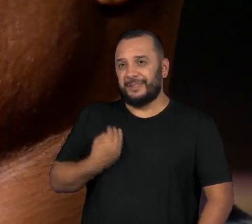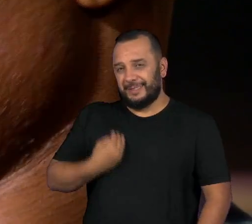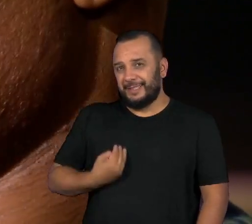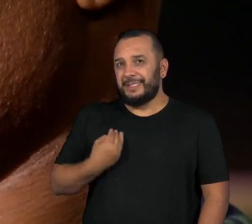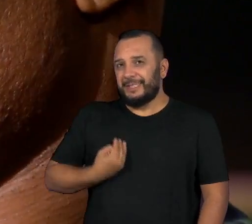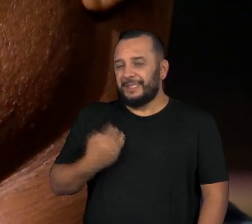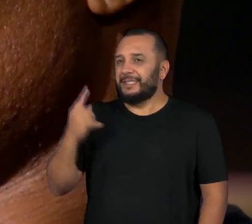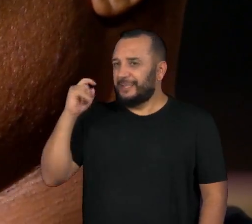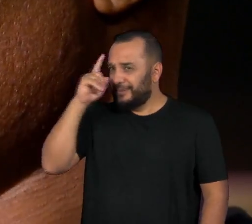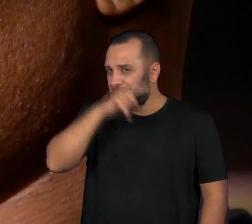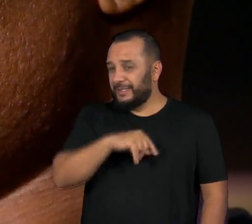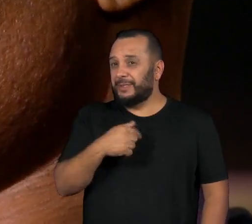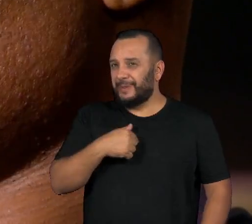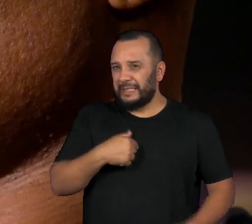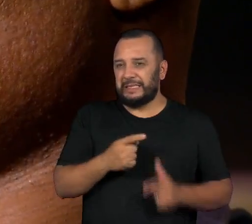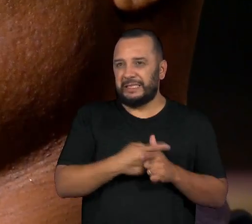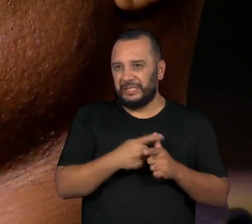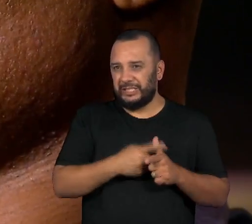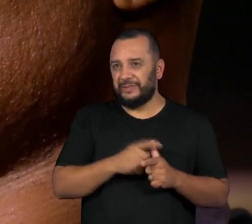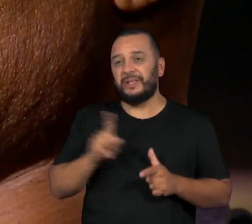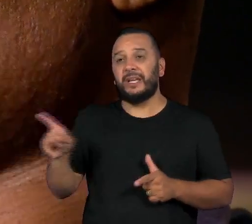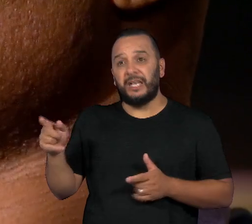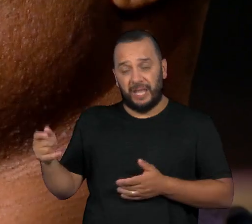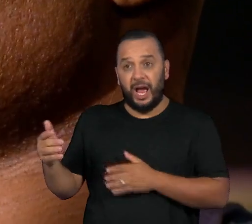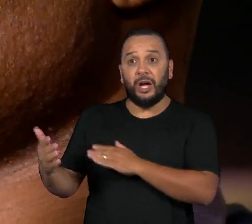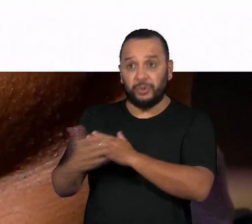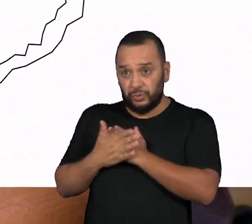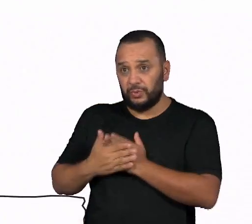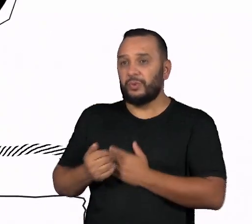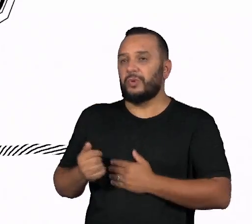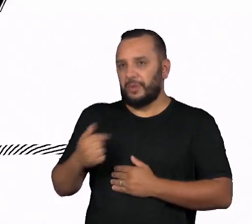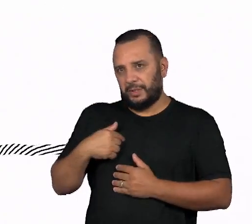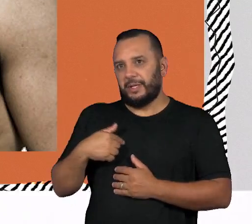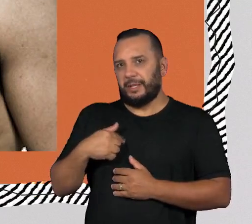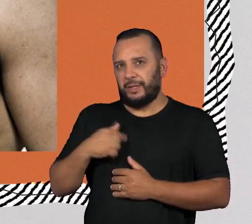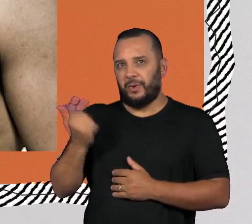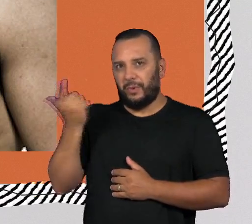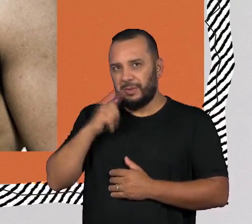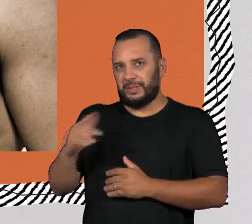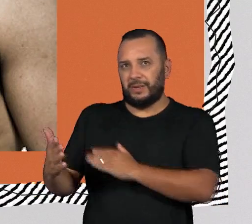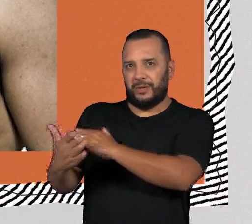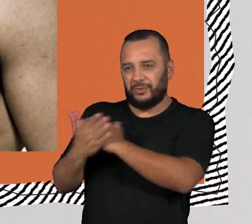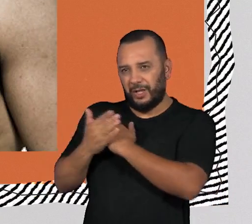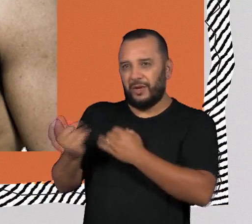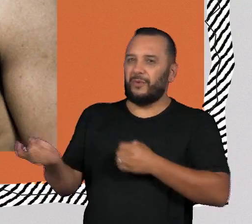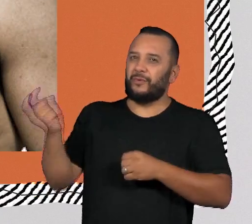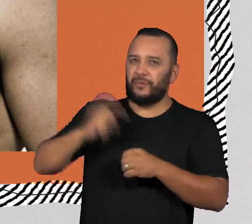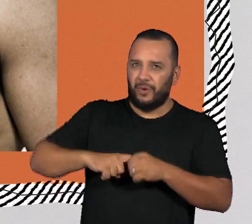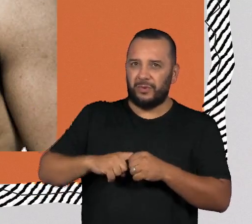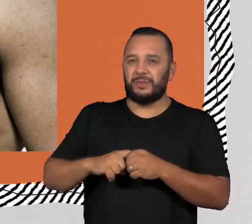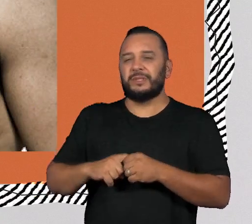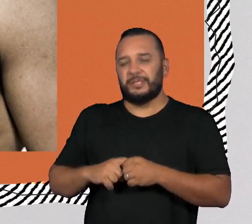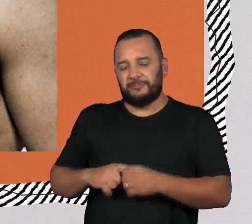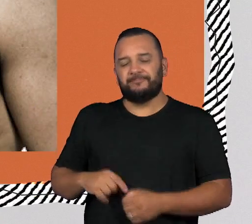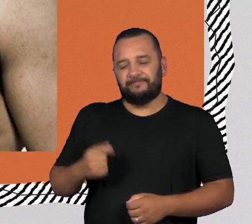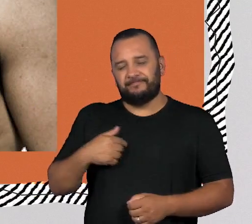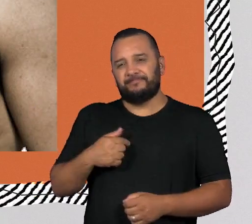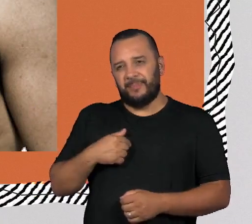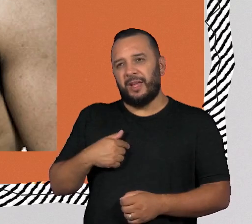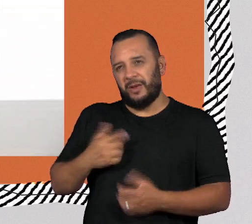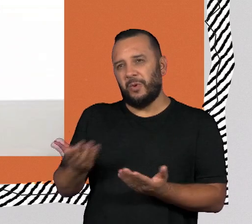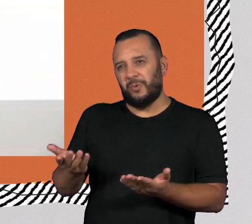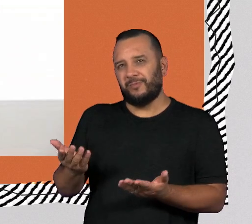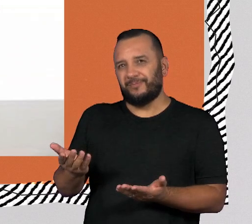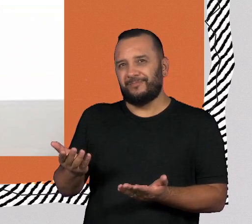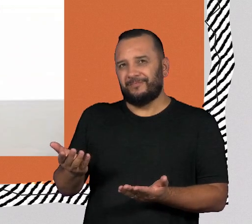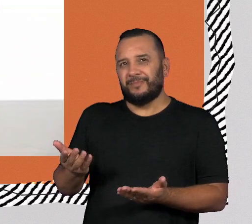mesmo, financeiro e tal. Ele me ajudou muito. E ele me trouxe de volta, né? E eu devo muito a ele. A